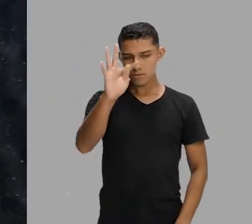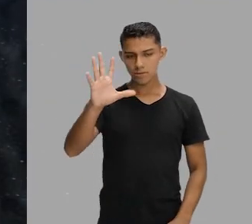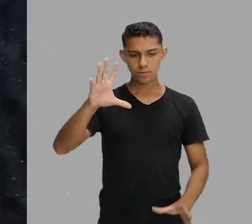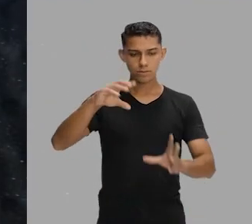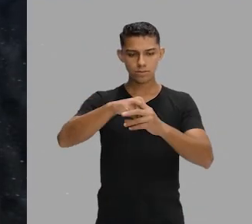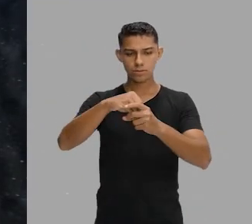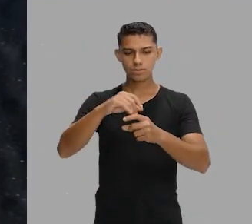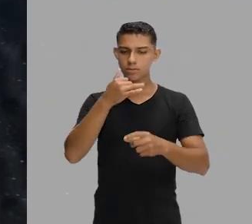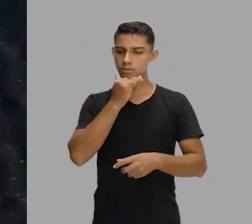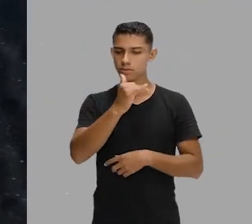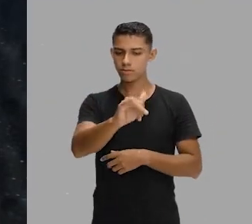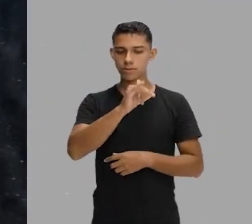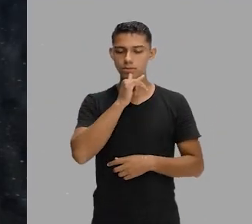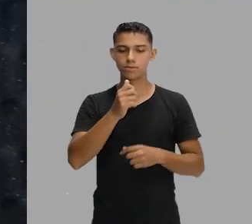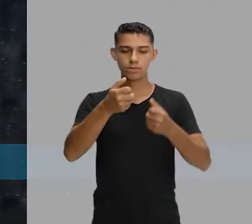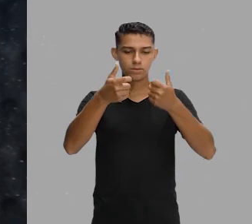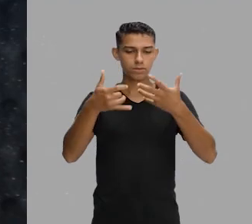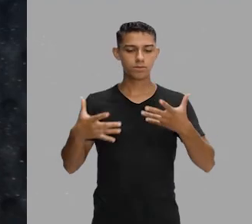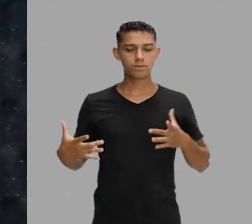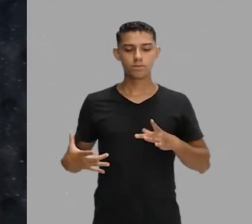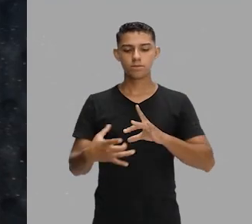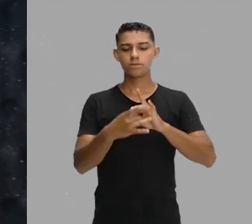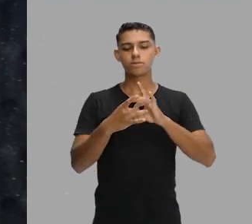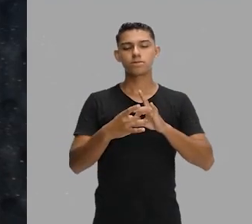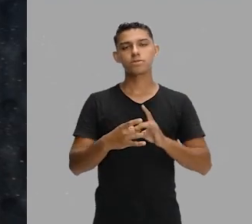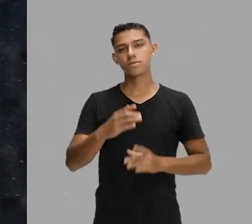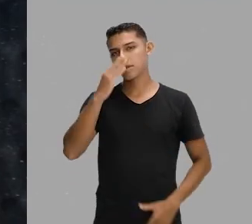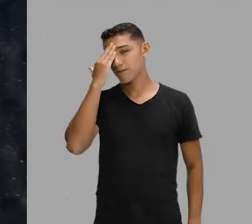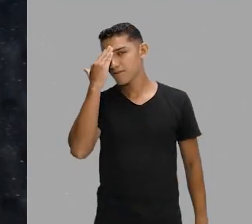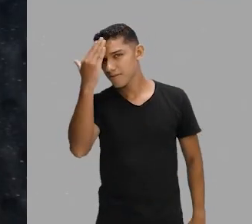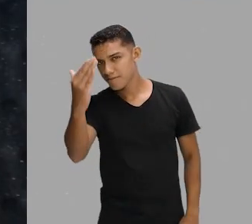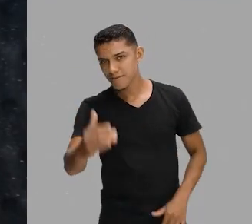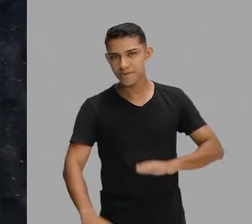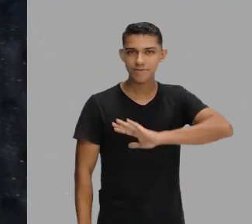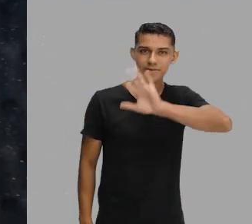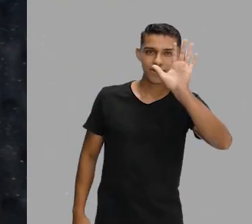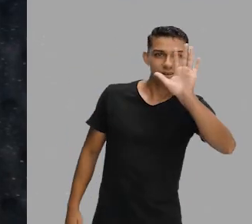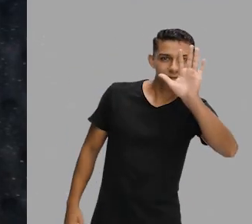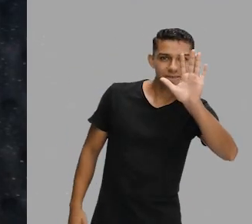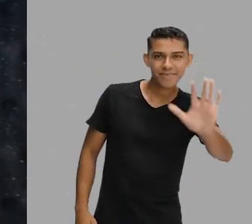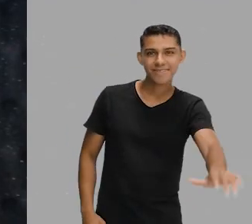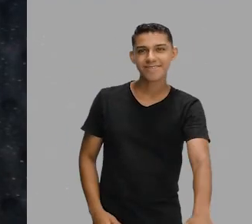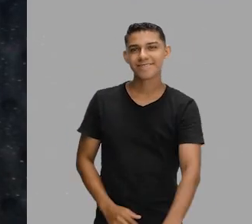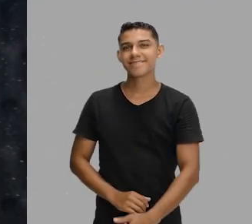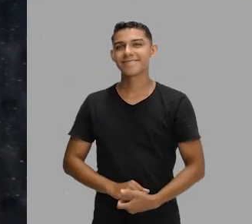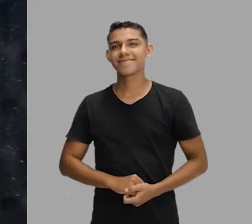de margem de elétrons, é o que explica a união dos metais. Muito obrigado e até a próxima.